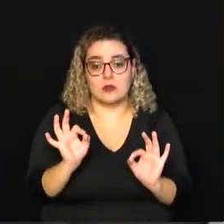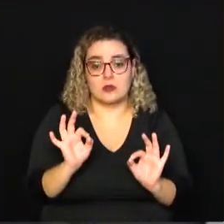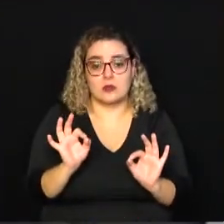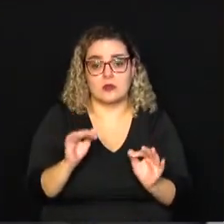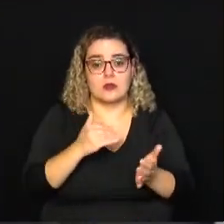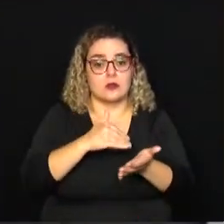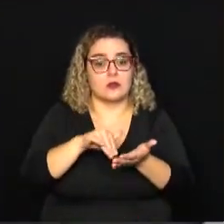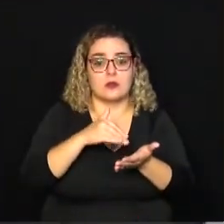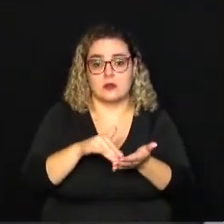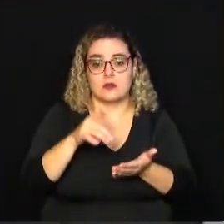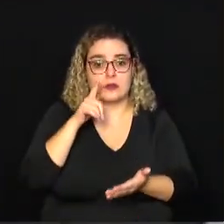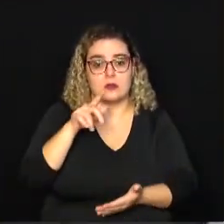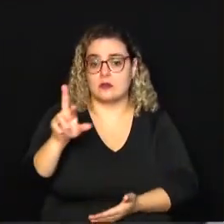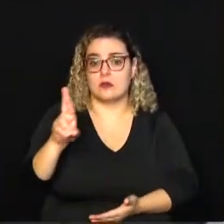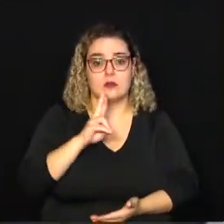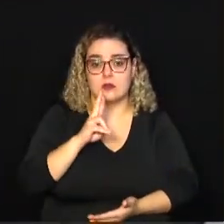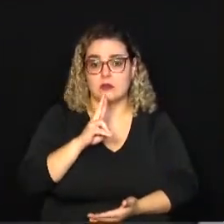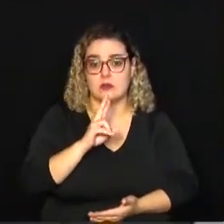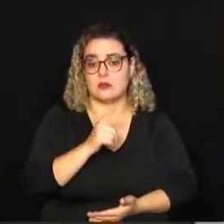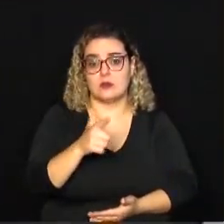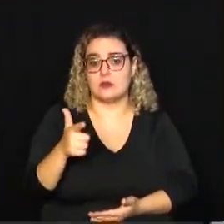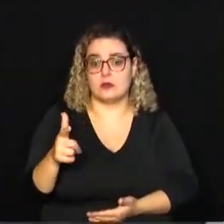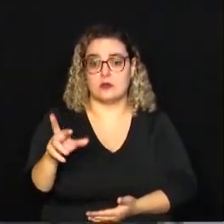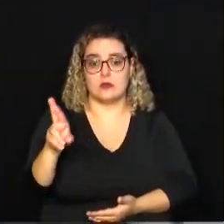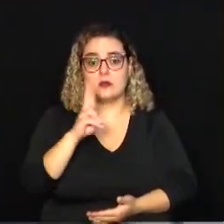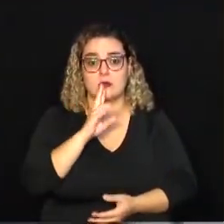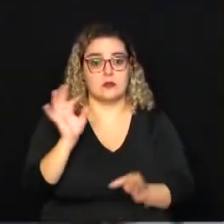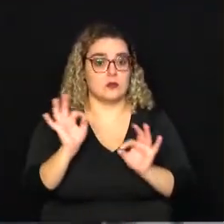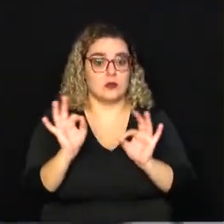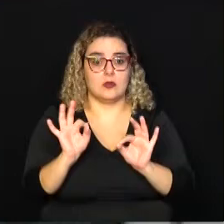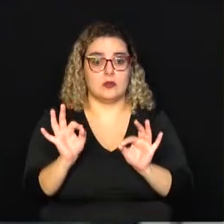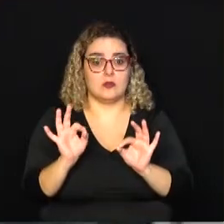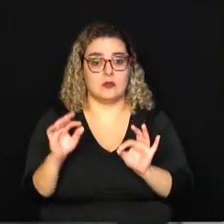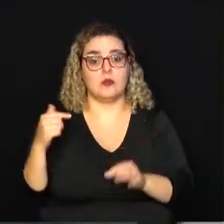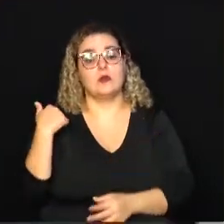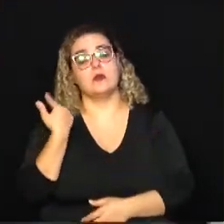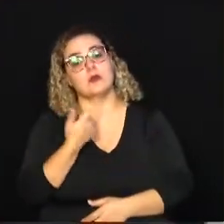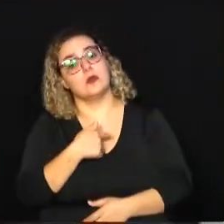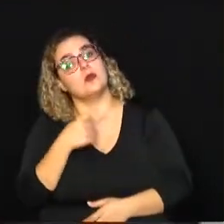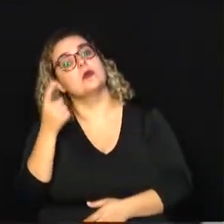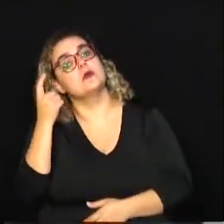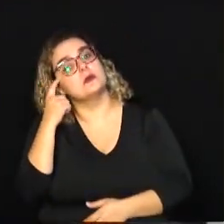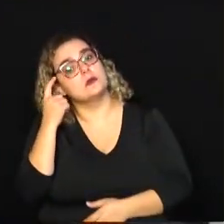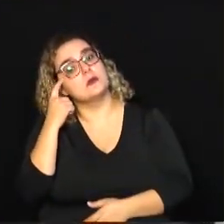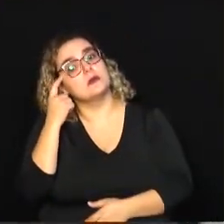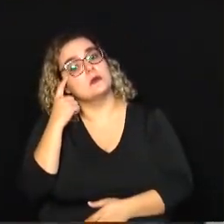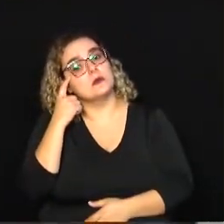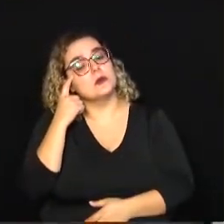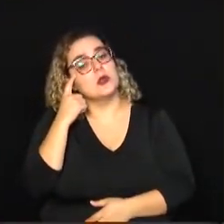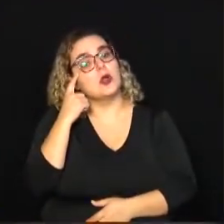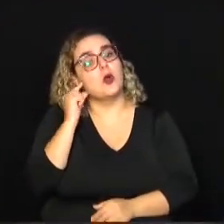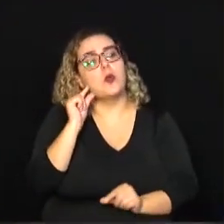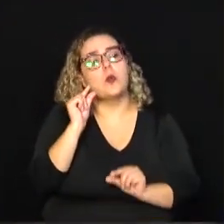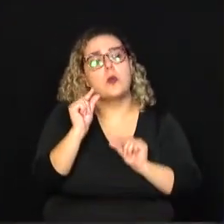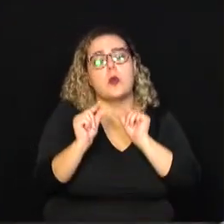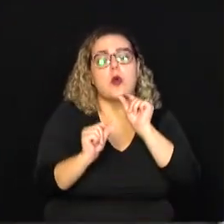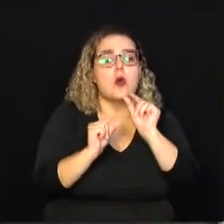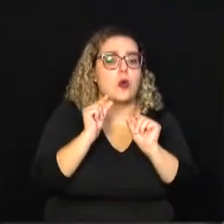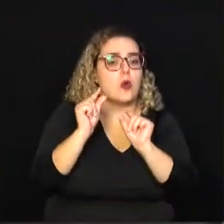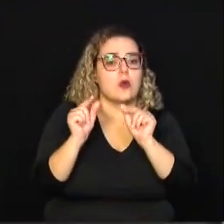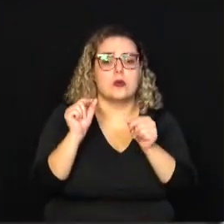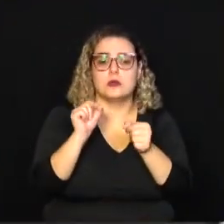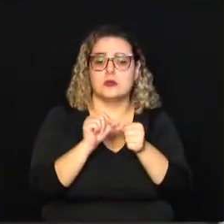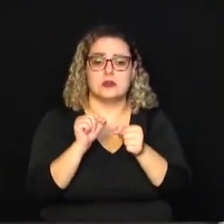conseguiu responder e até agora a gente não teve resposta disso. Então, a gente desconfia que, ou seja, que pouco se foi